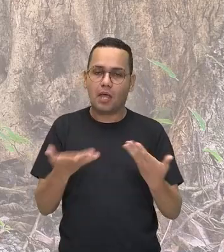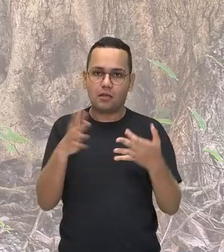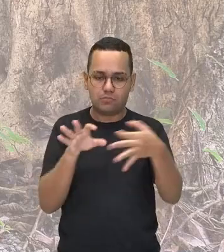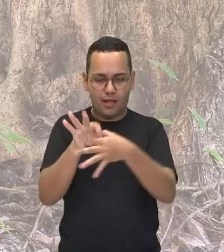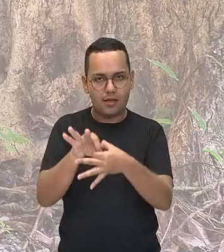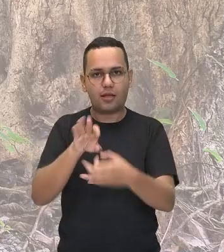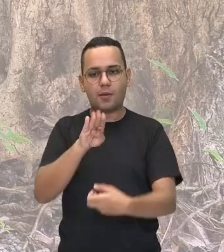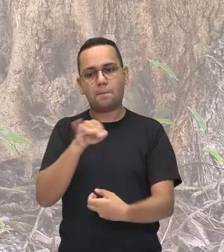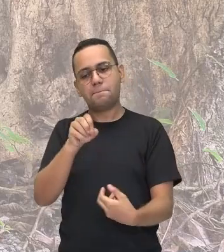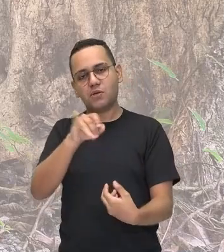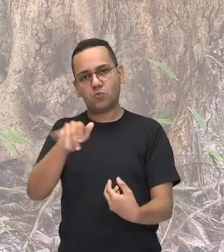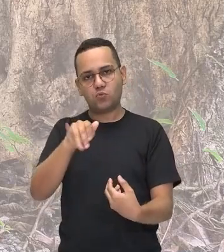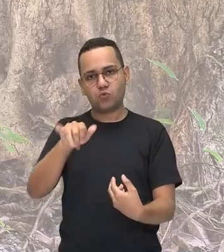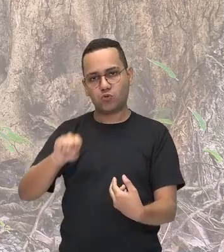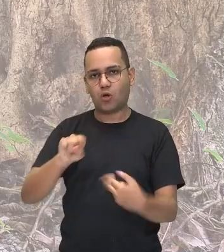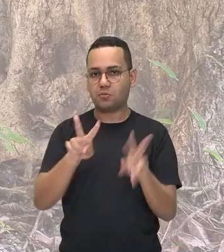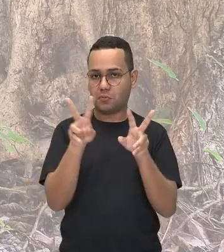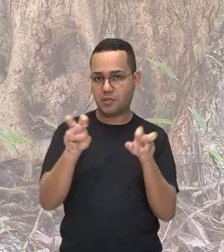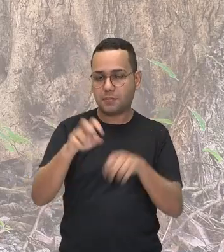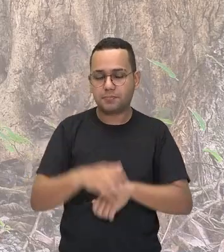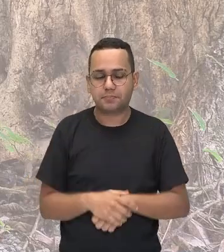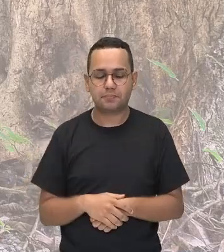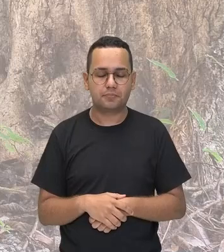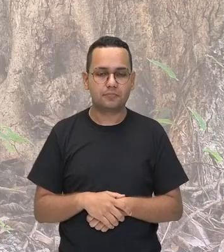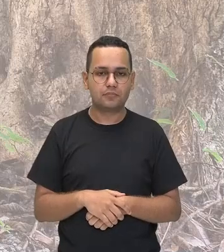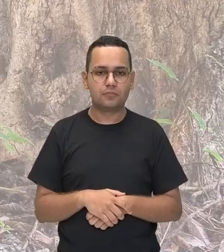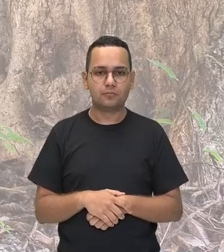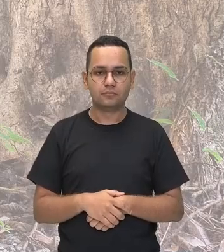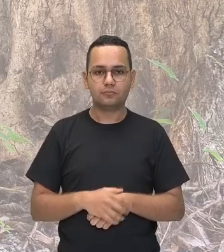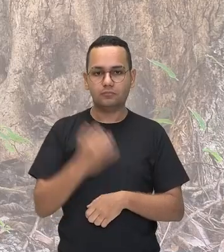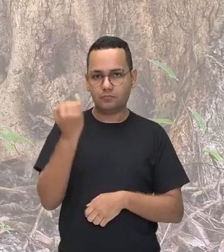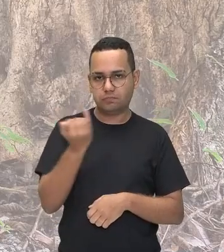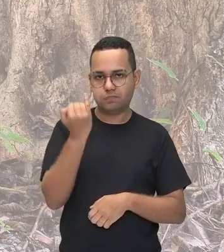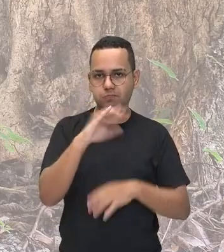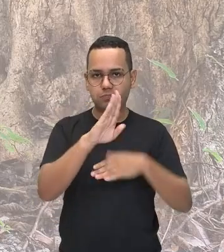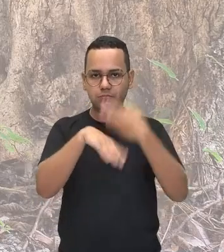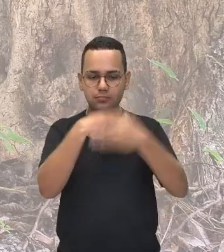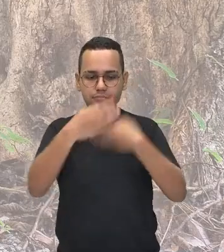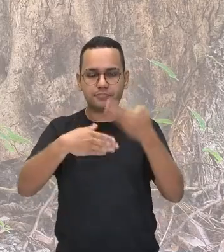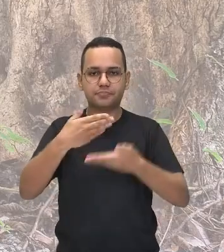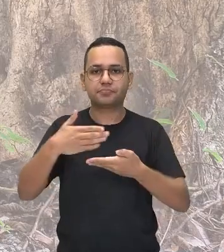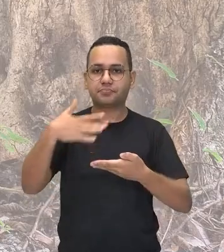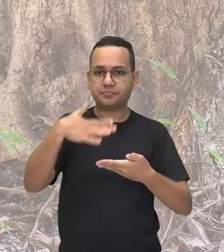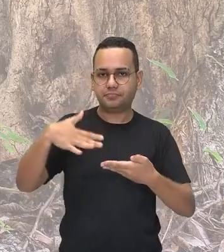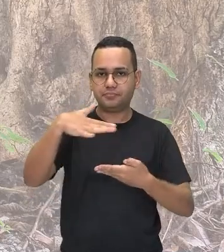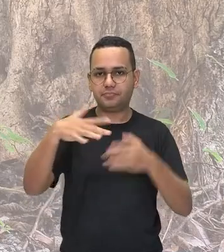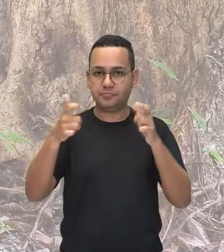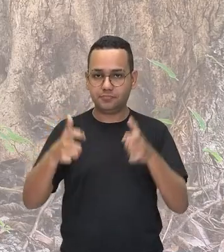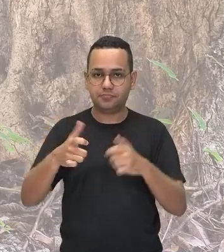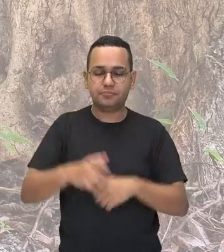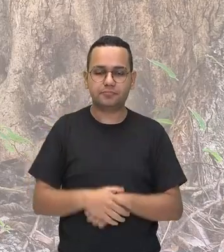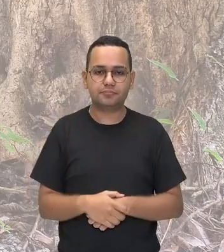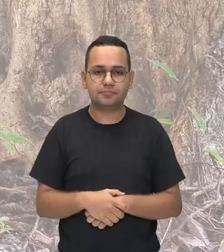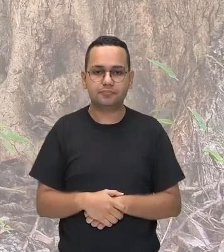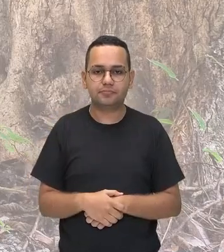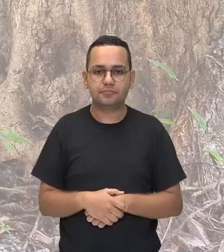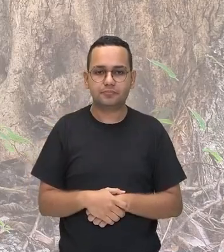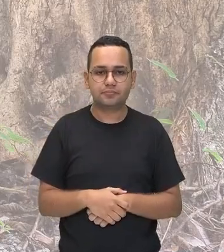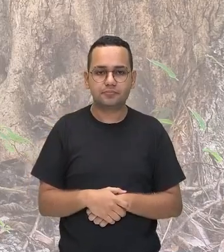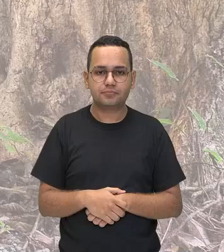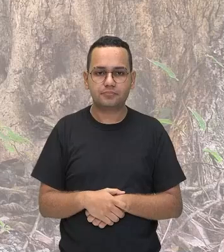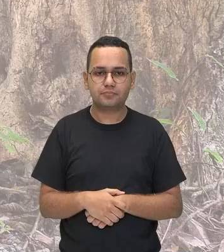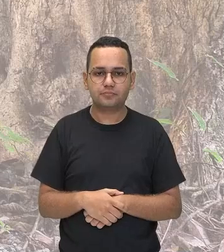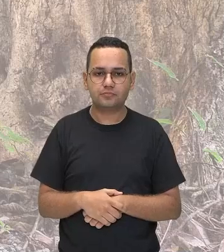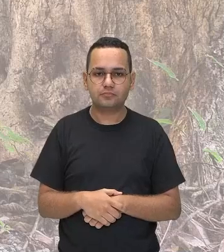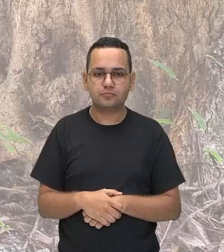da bioeconomia e é muito importante para o desenvolvimento sustentável, né? E aí, como a professora Gabriela acabou de colocar, reduzindo